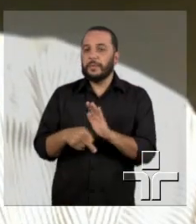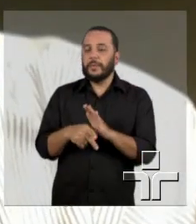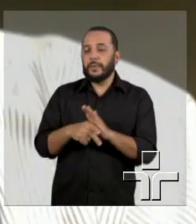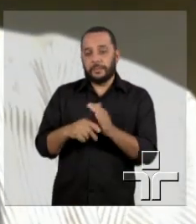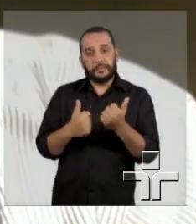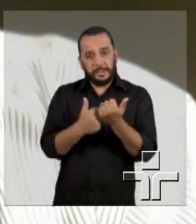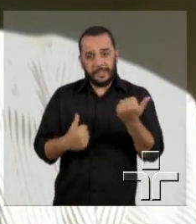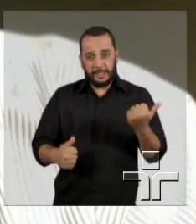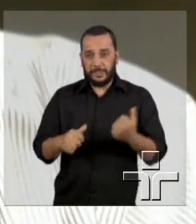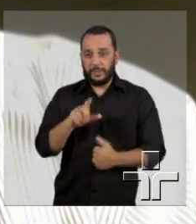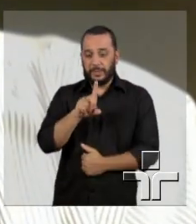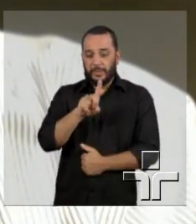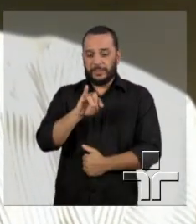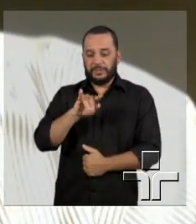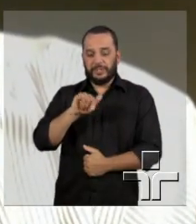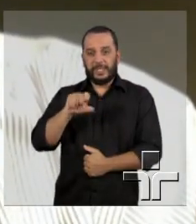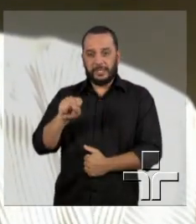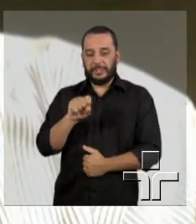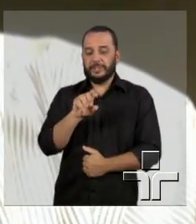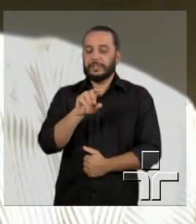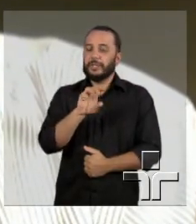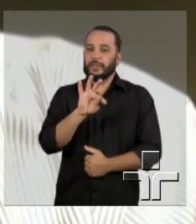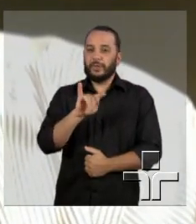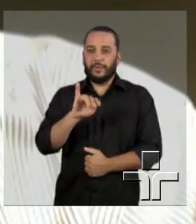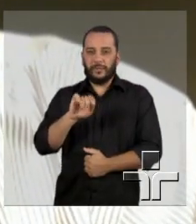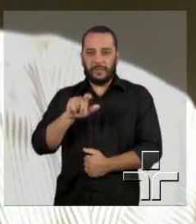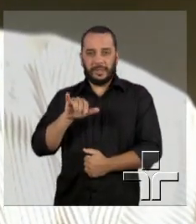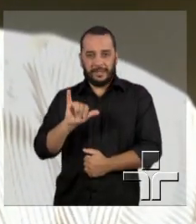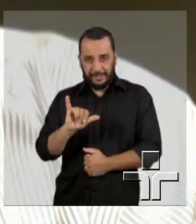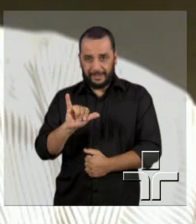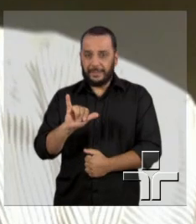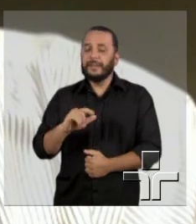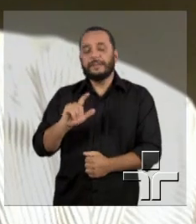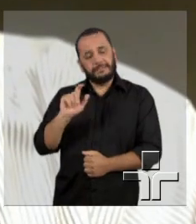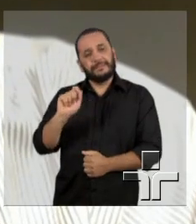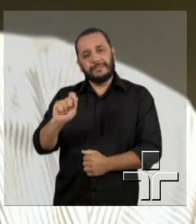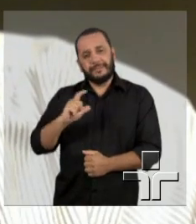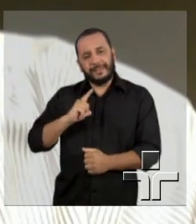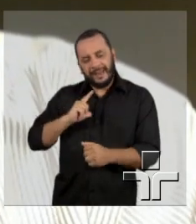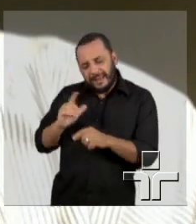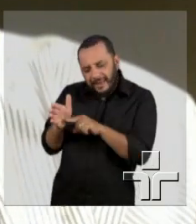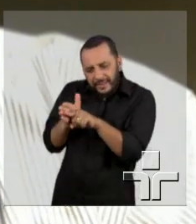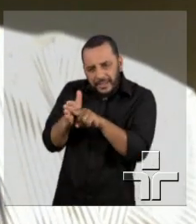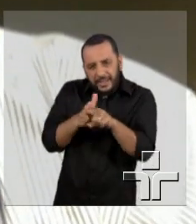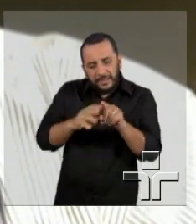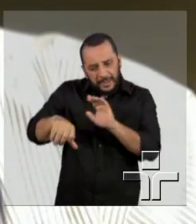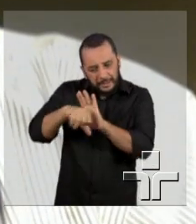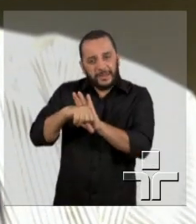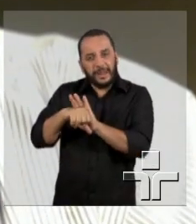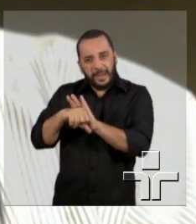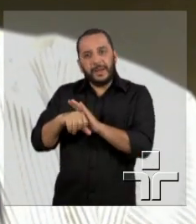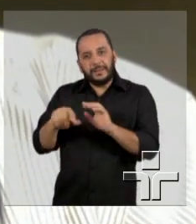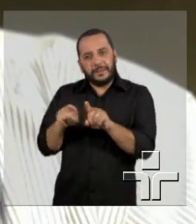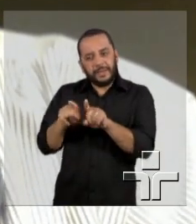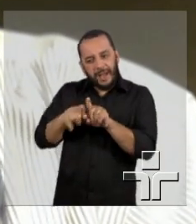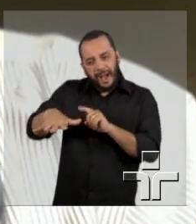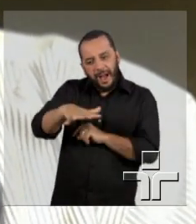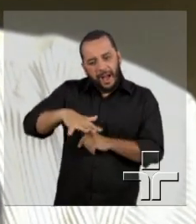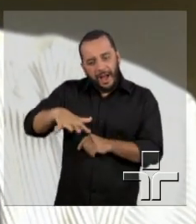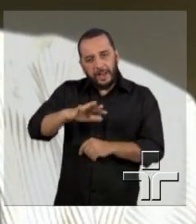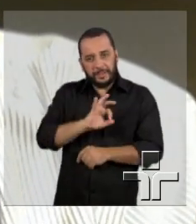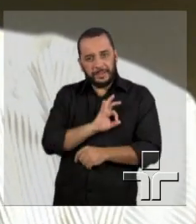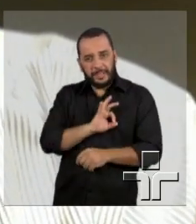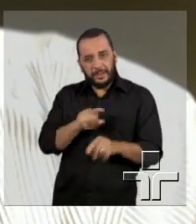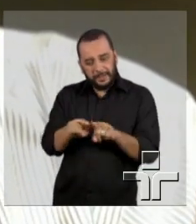Toffoli envolvendo essas investigações criminais, esses inquéritos policiais e, sobretudo, investigações